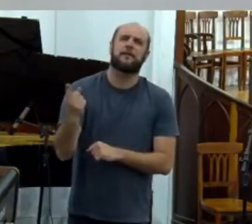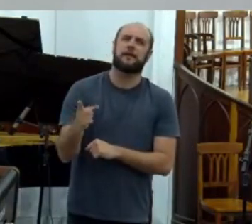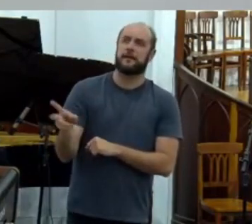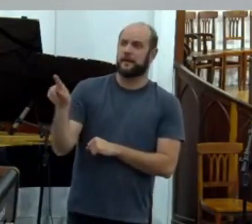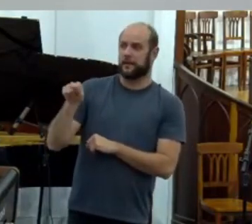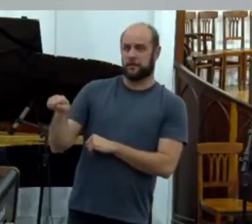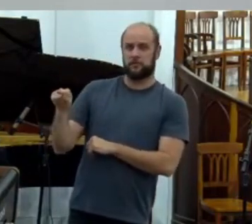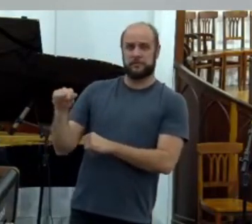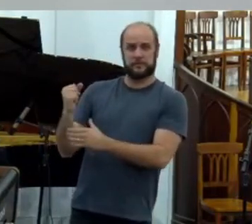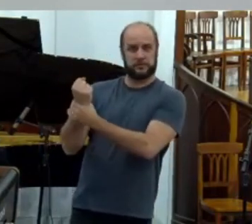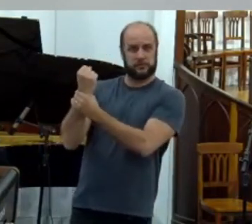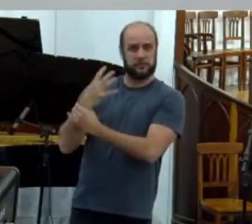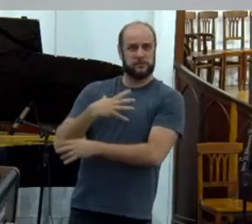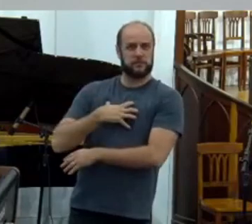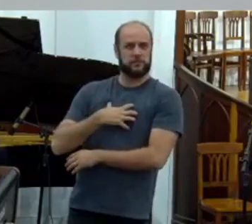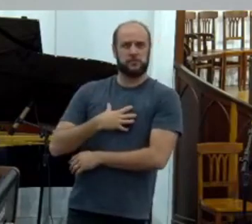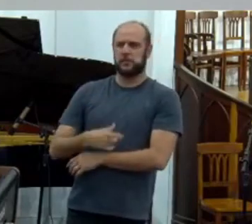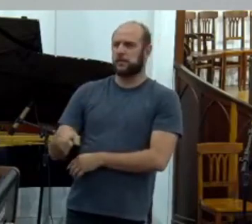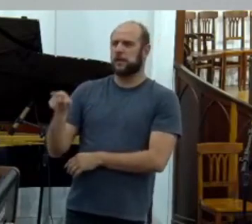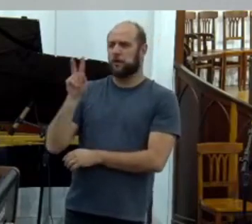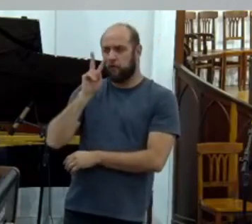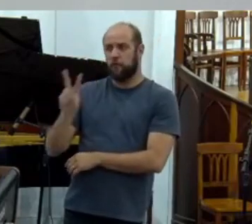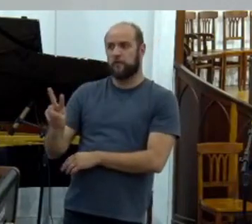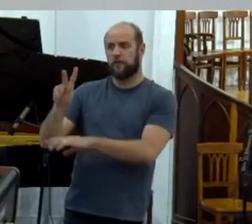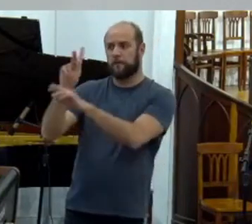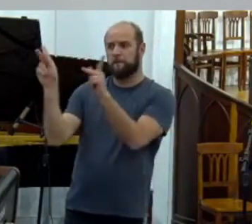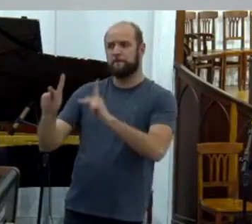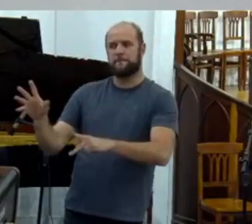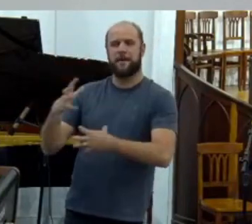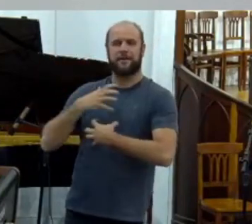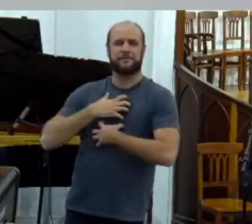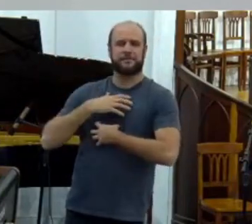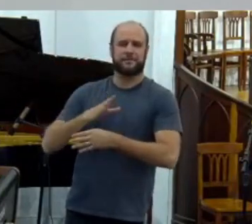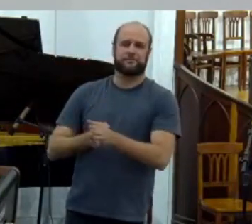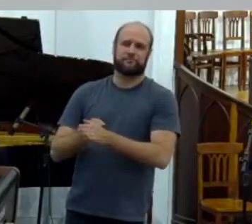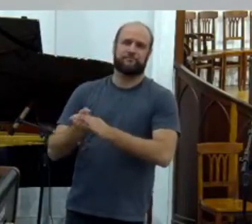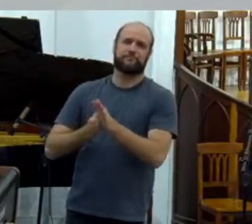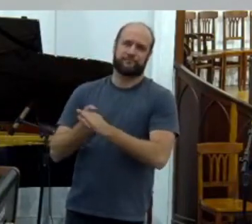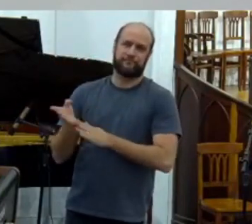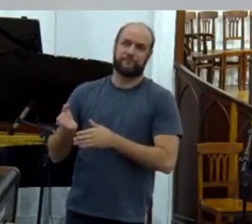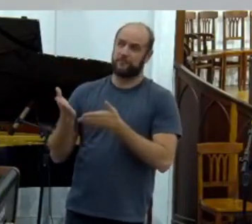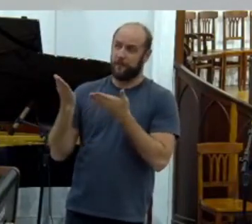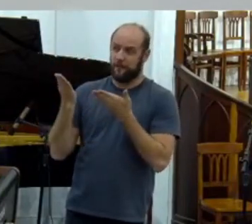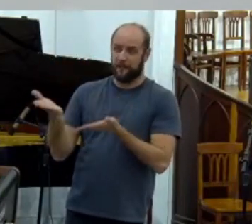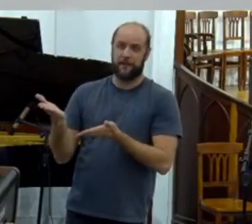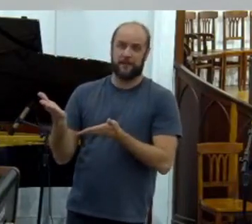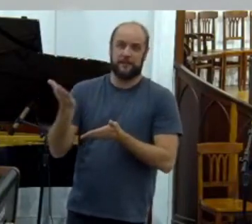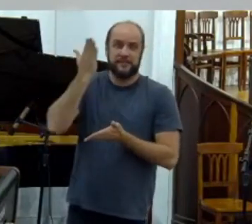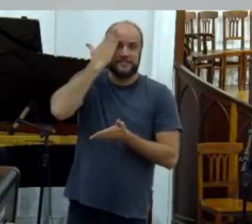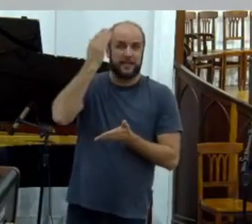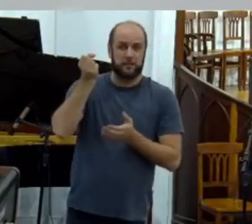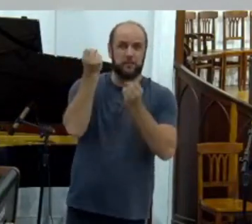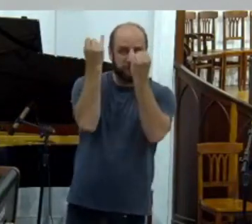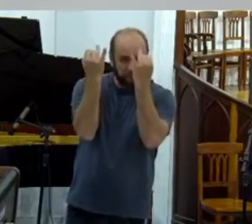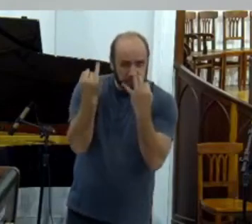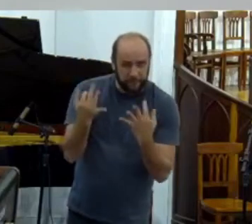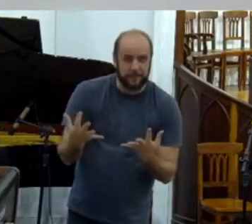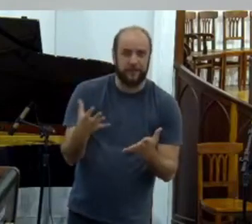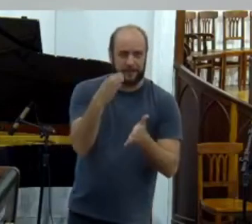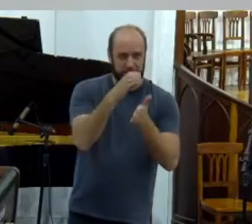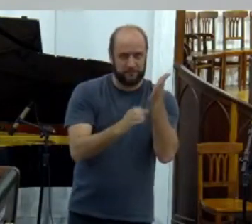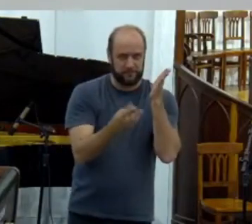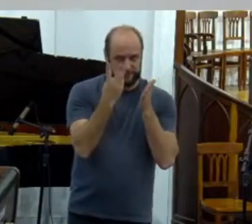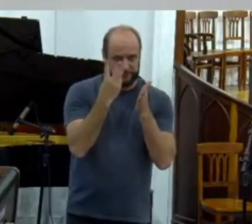dá segurança. É olhar para aquilo que traz paz e consolo. É sobre isso que Salomão está falando no